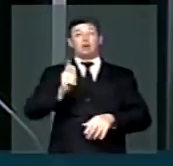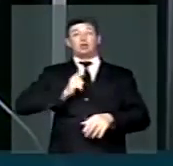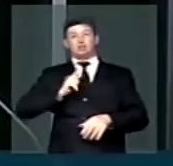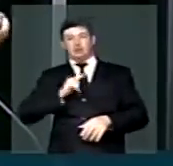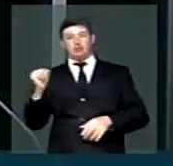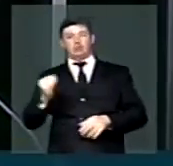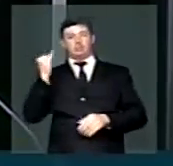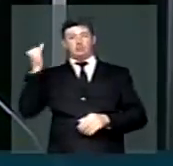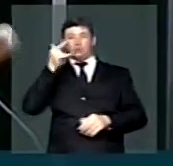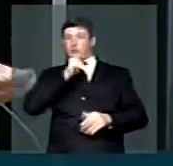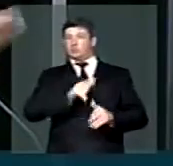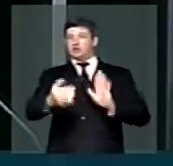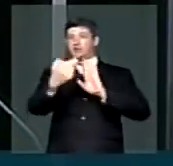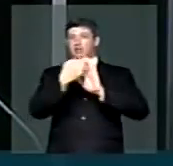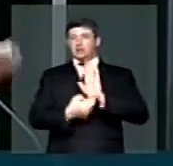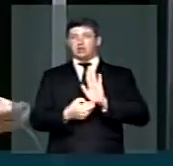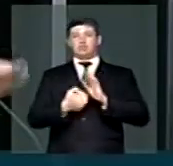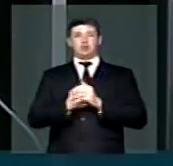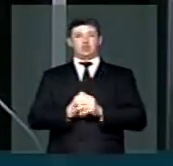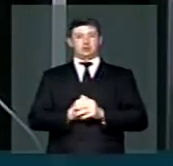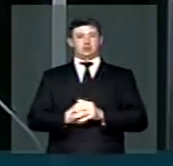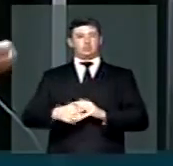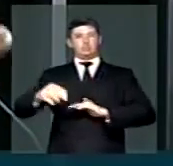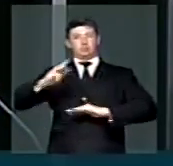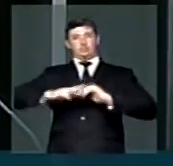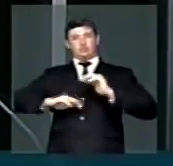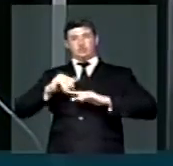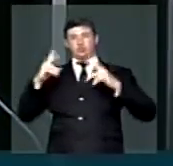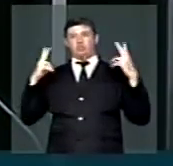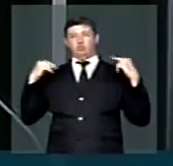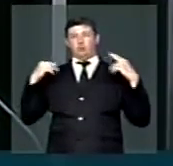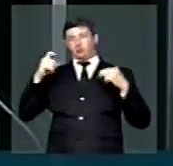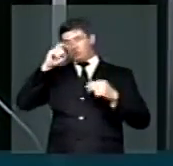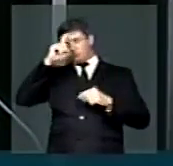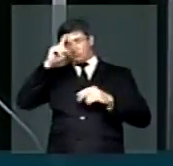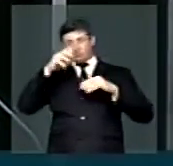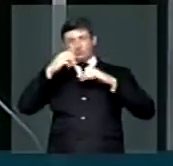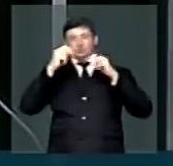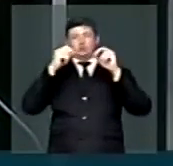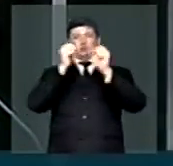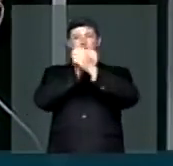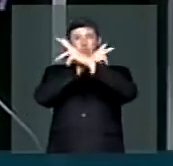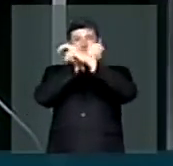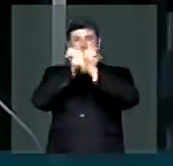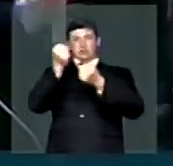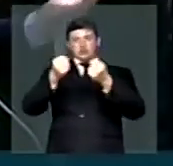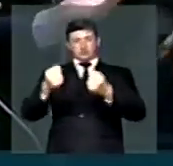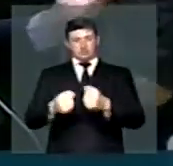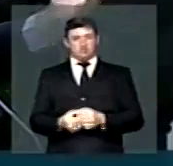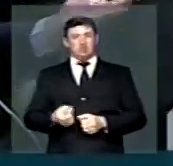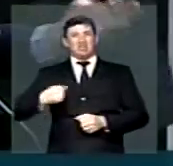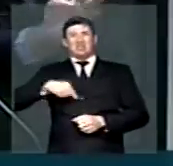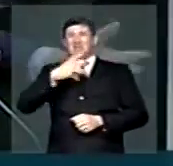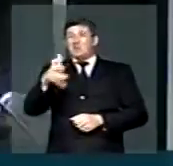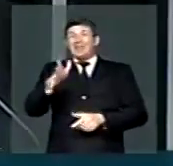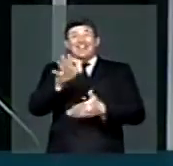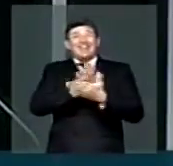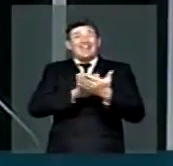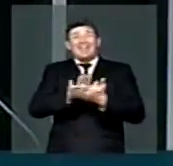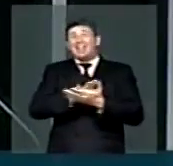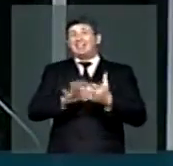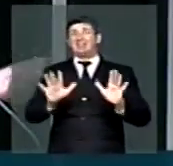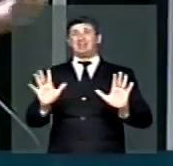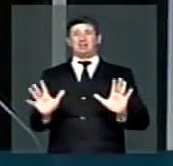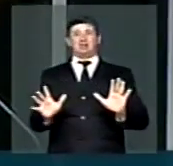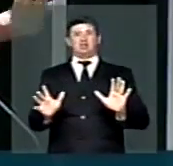da regulamentação da profissão de motorista de ambulância. Nós não queremos nada, senhores